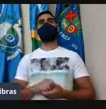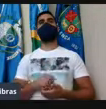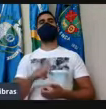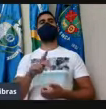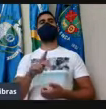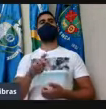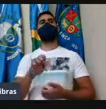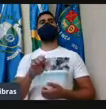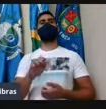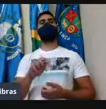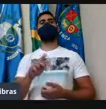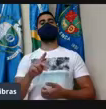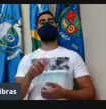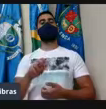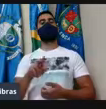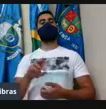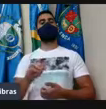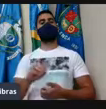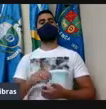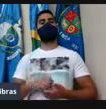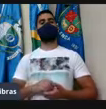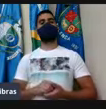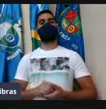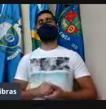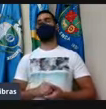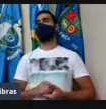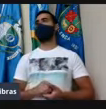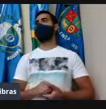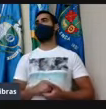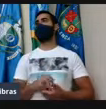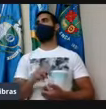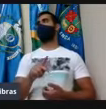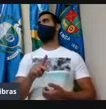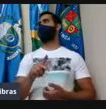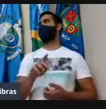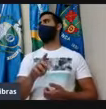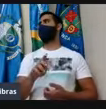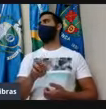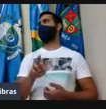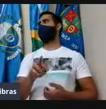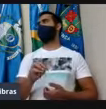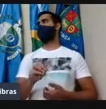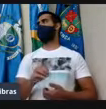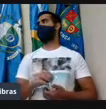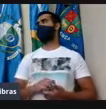Paulo Celso Alves Pena, Celcinho do Bar. Pedro Paulo Magalhães Graça.